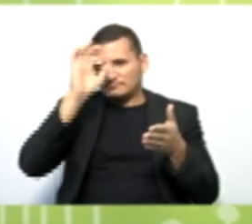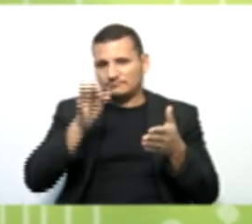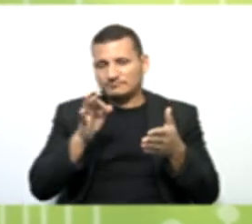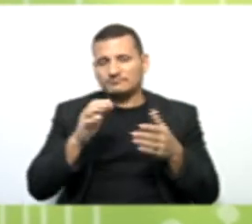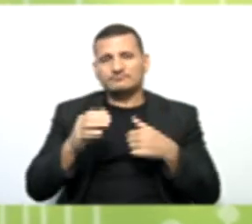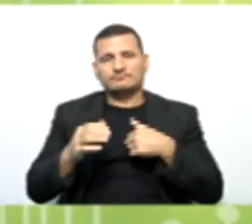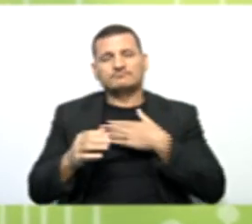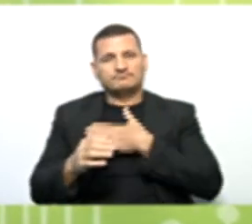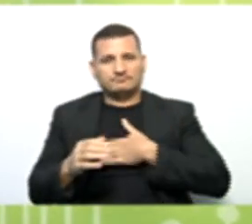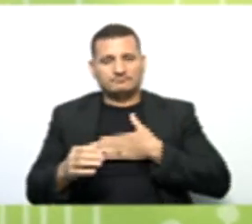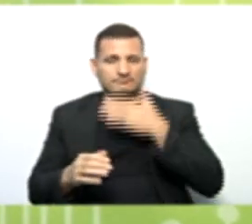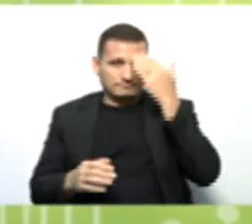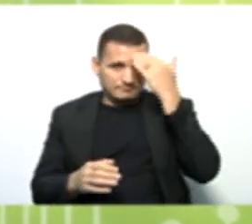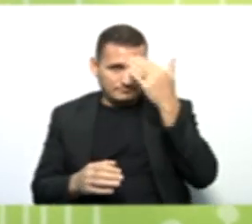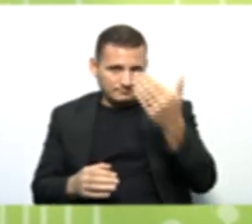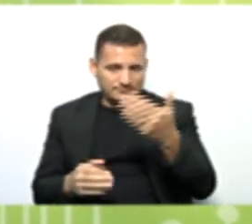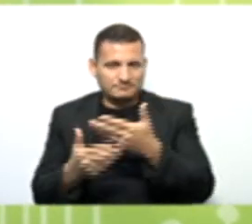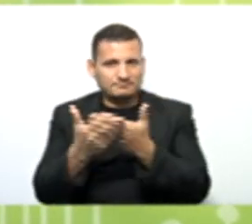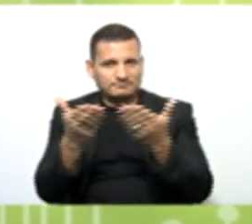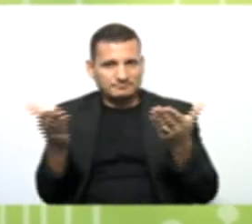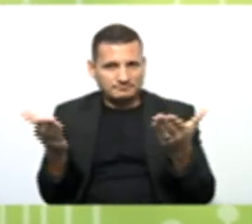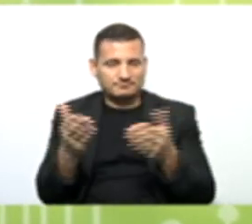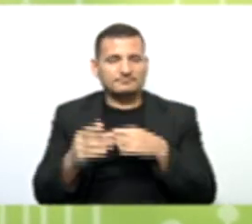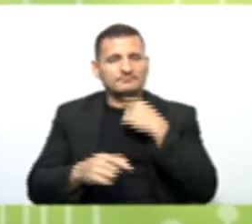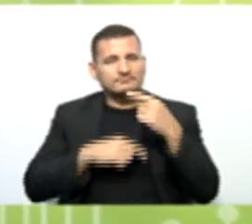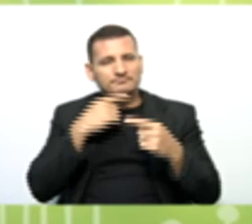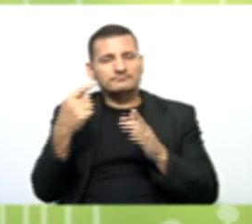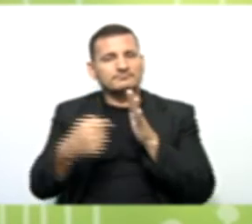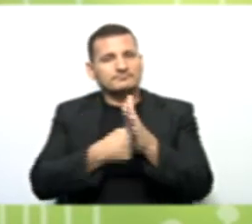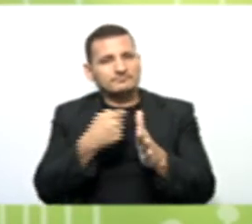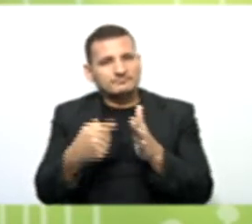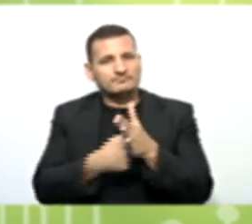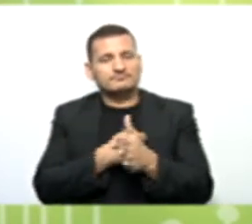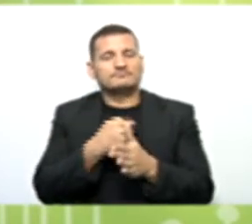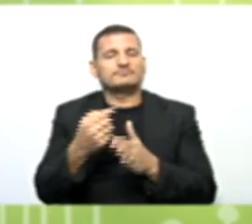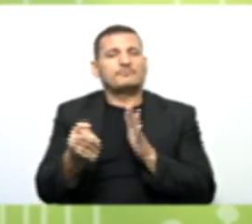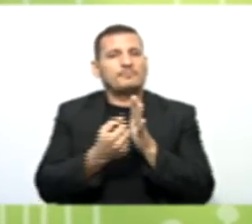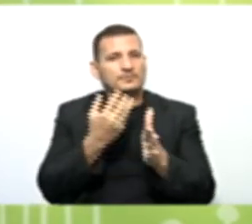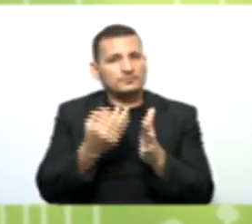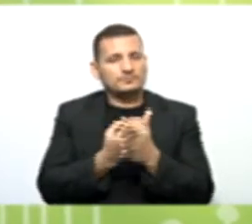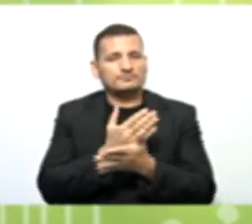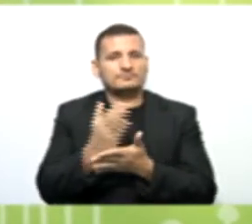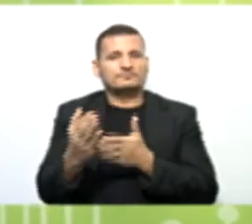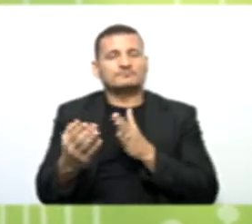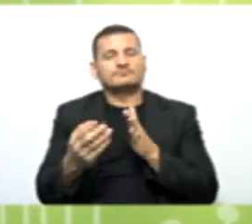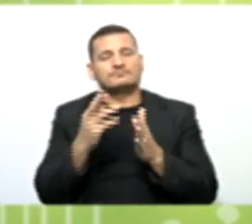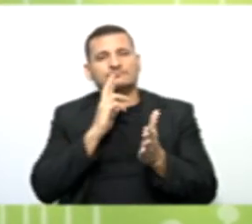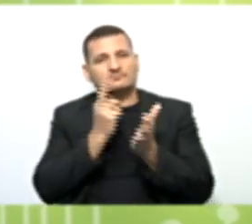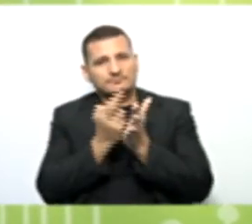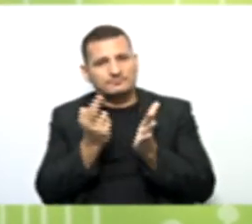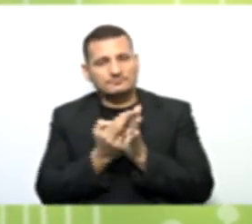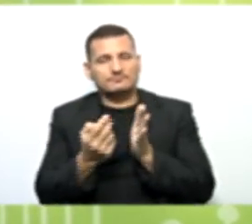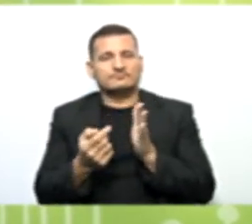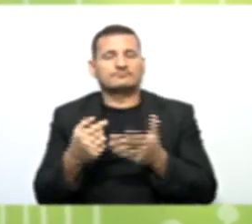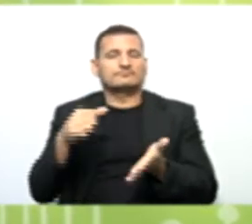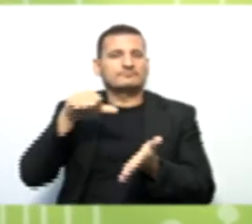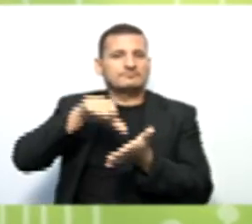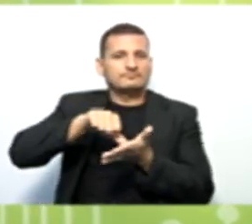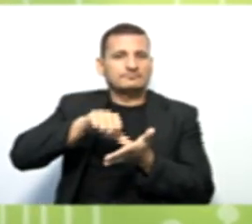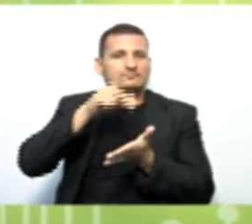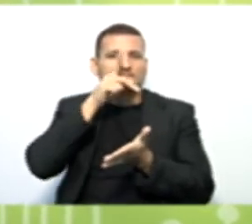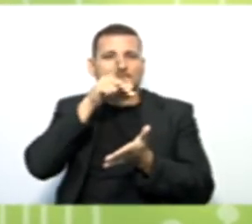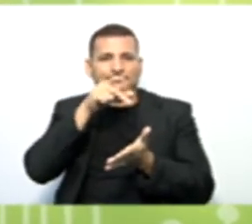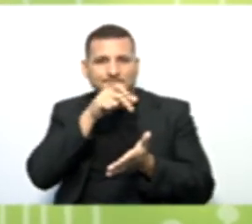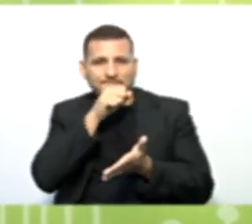Gostaria de agradecer a participação de todos aí que tiraram dúvidas, que mandaram algumas perguntas, algumas resoluções para cá, o pessoal do Campus Porto Velho,